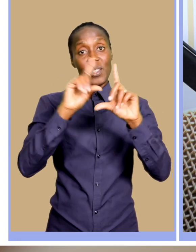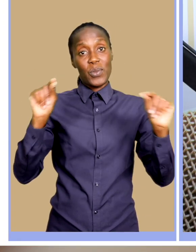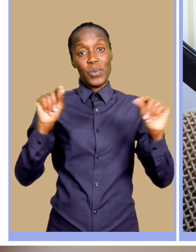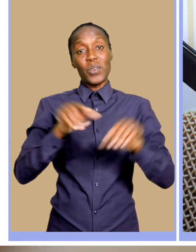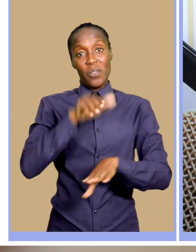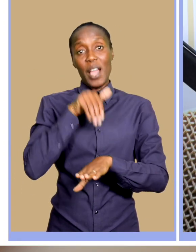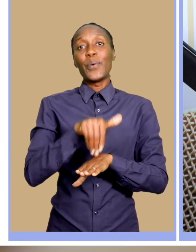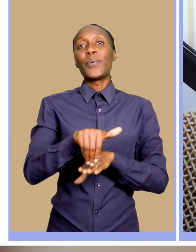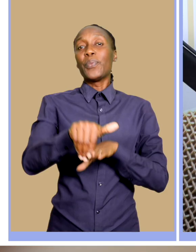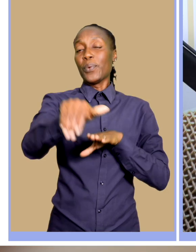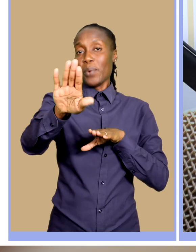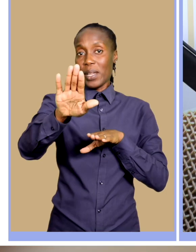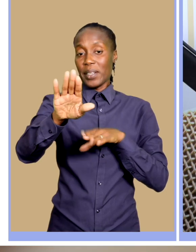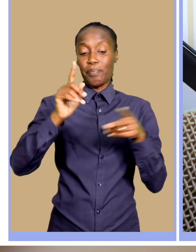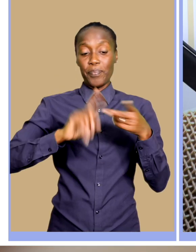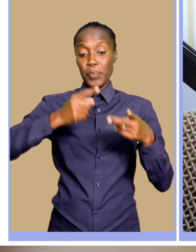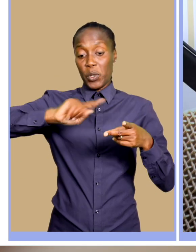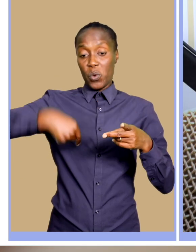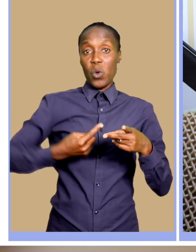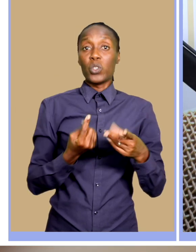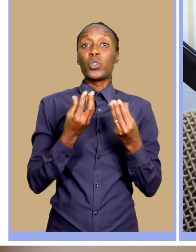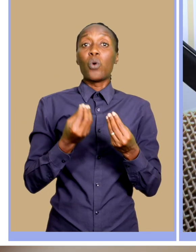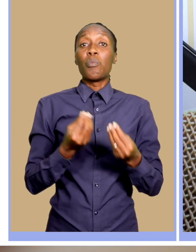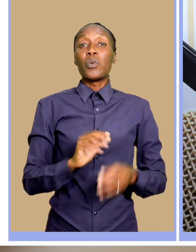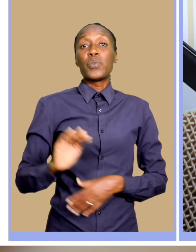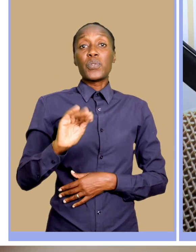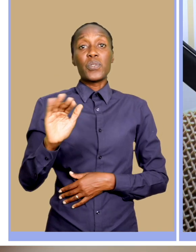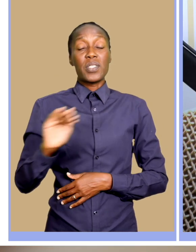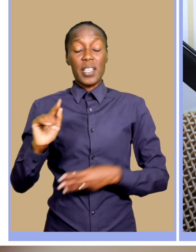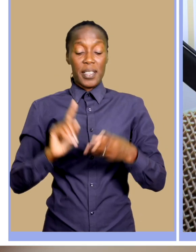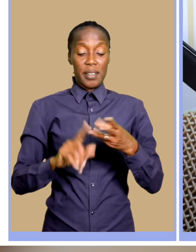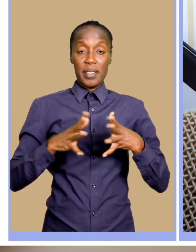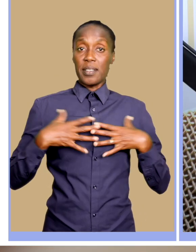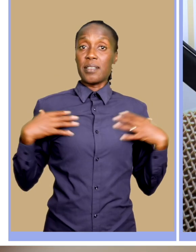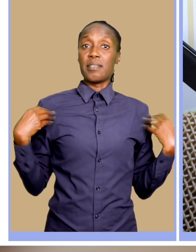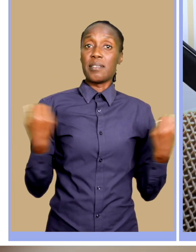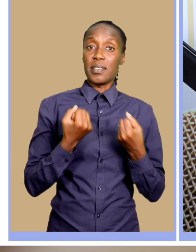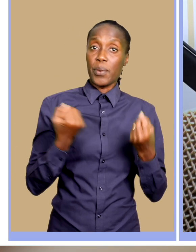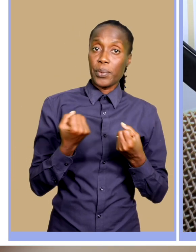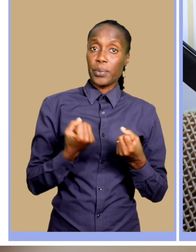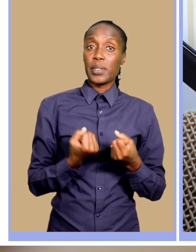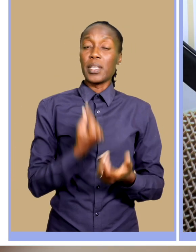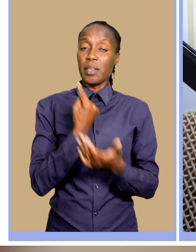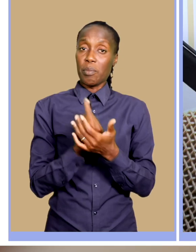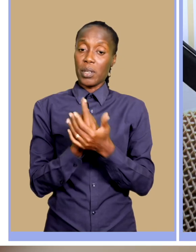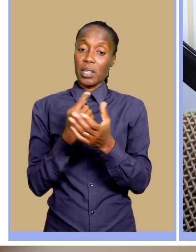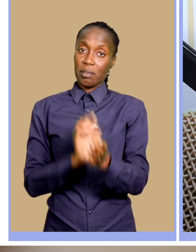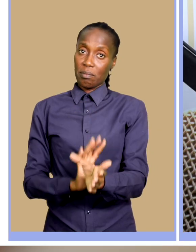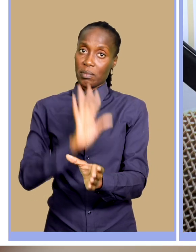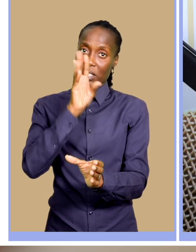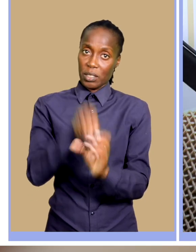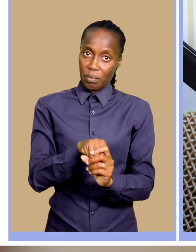podemos fazer como sociedade, incluindo o setor de saúde, é trabalhar